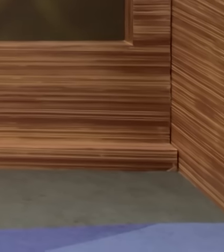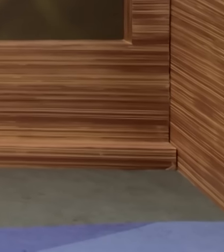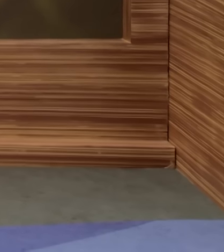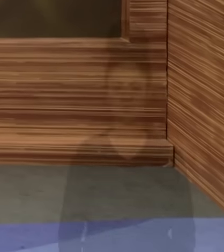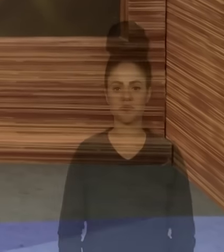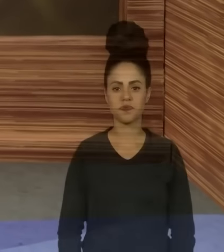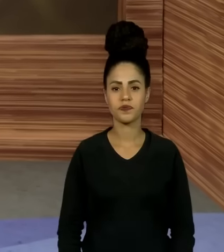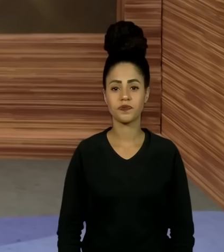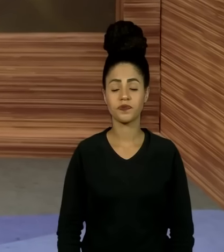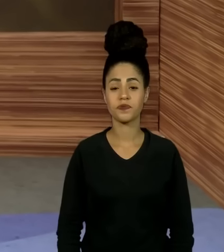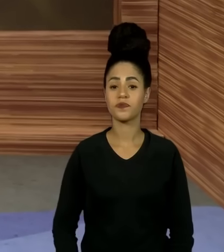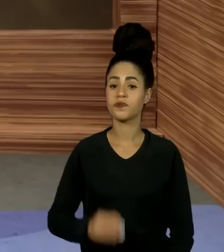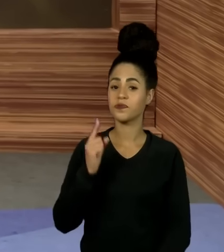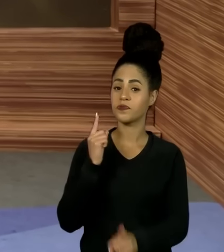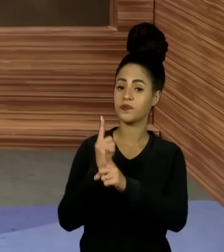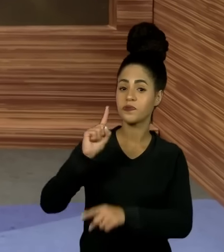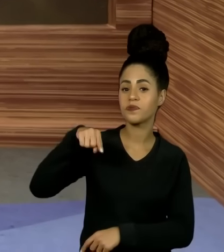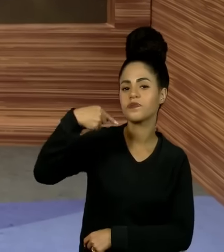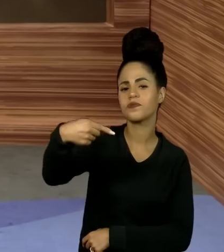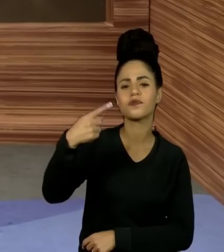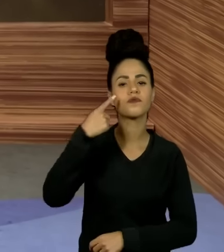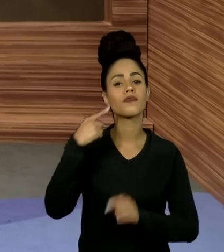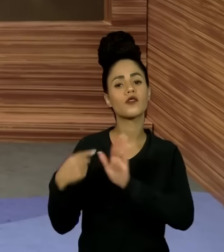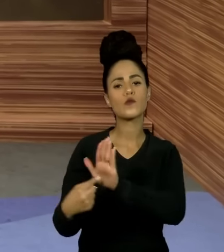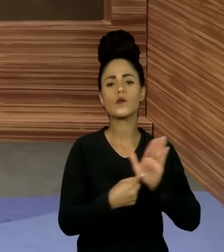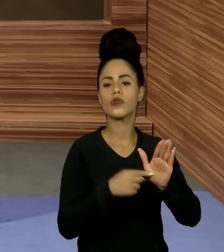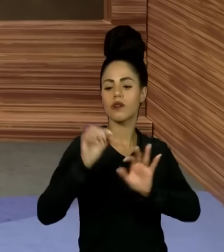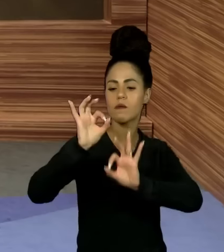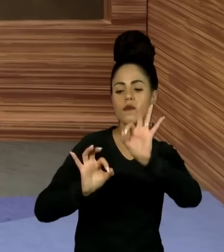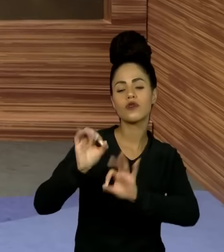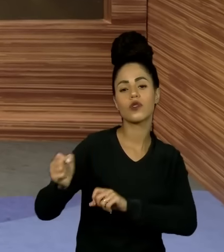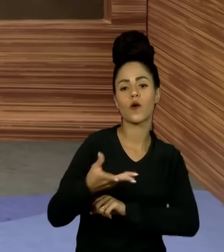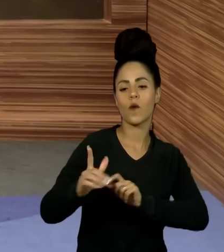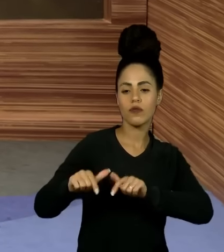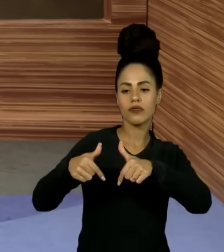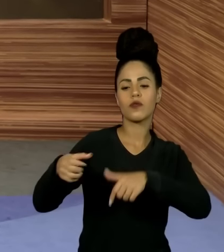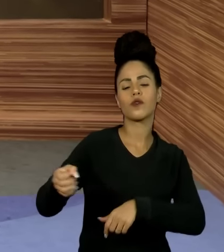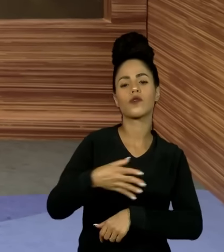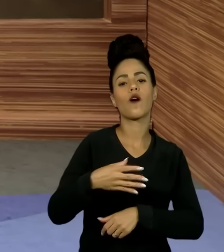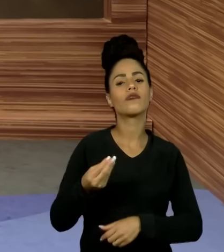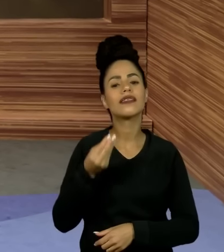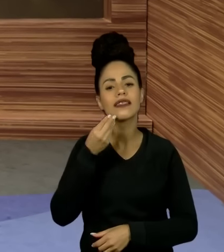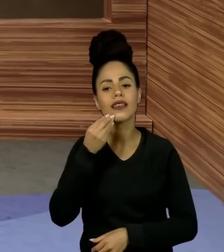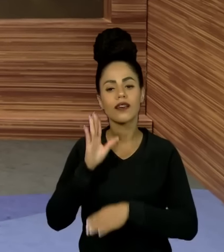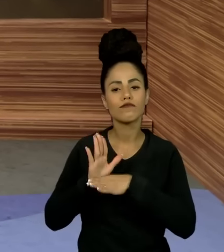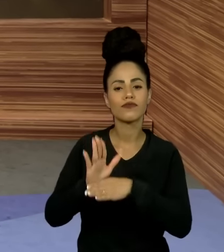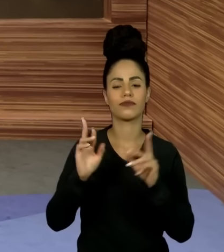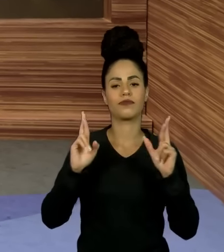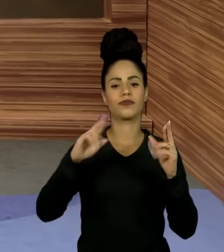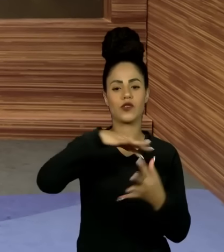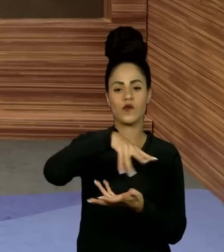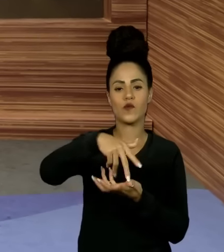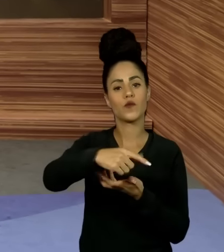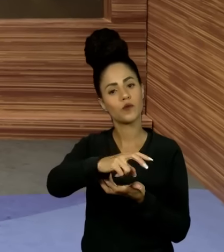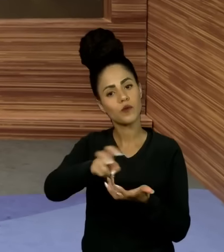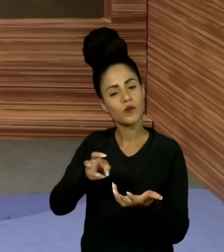Nos encontramos no próximo programa para mostrar projetos e ações que resgatem a esperança